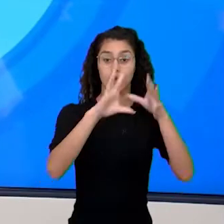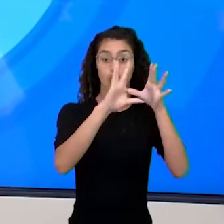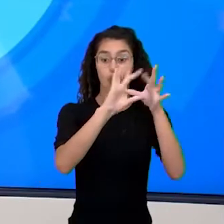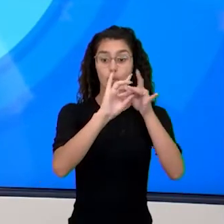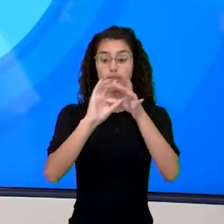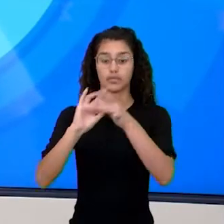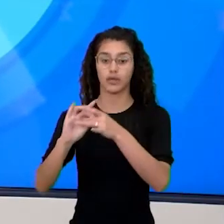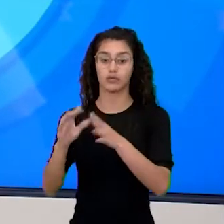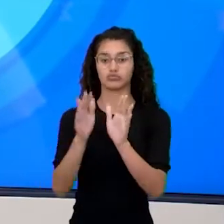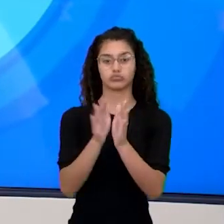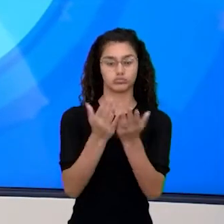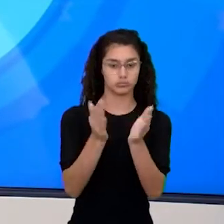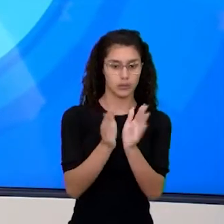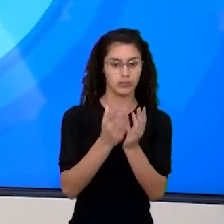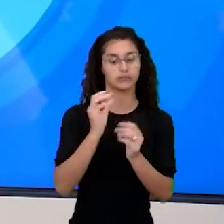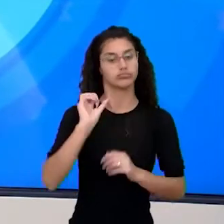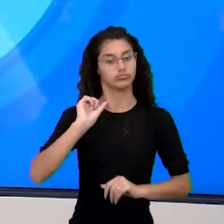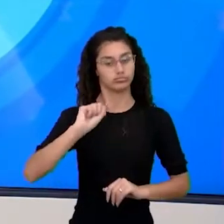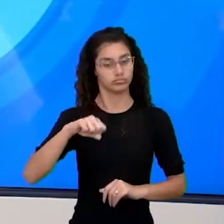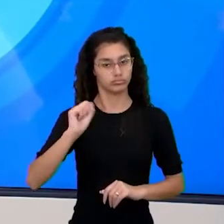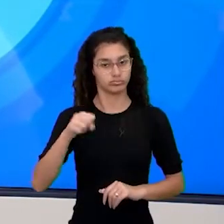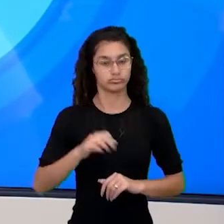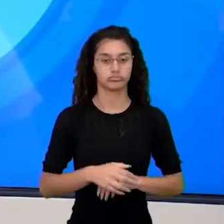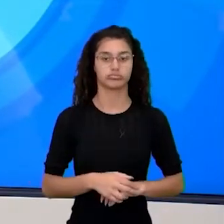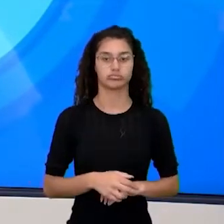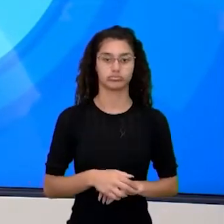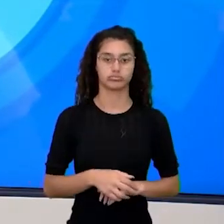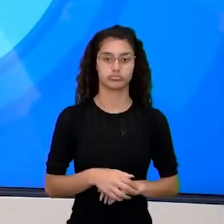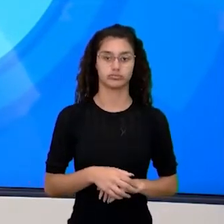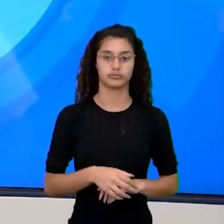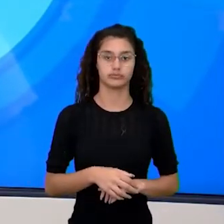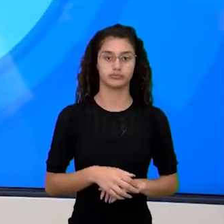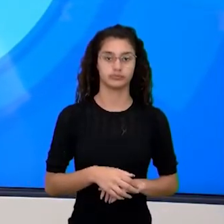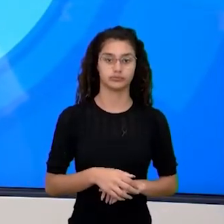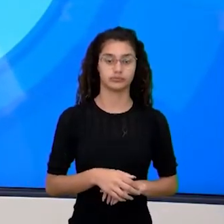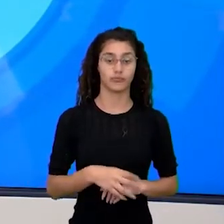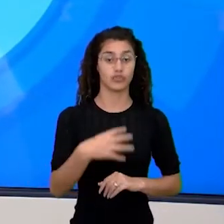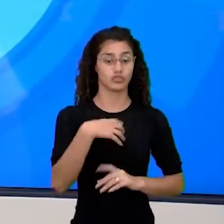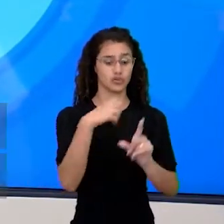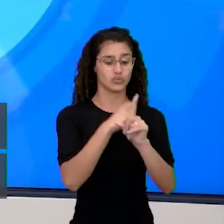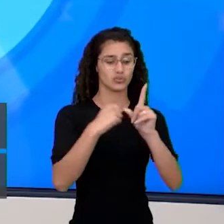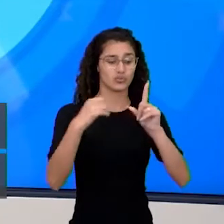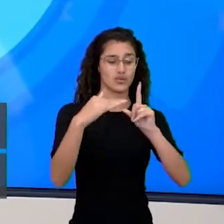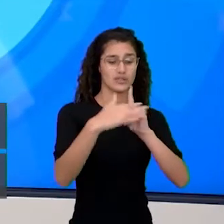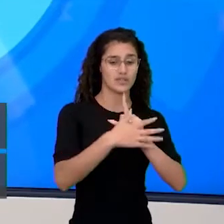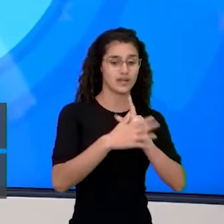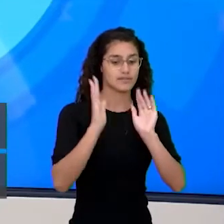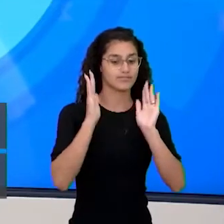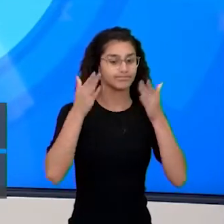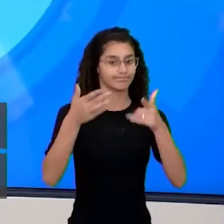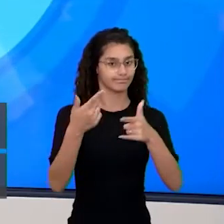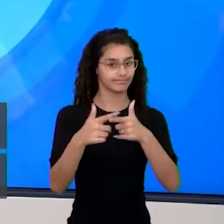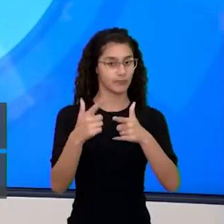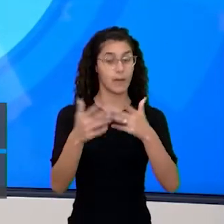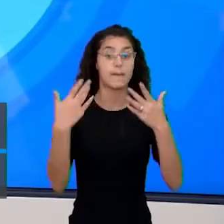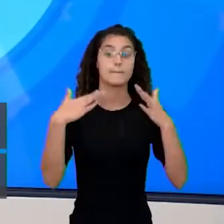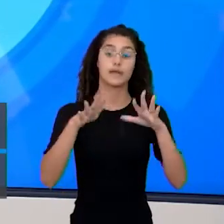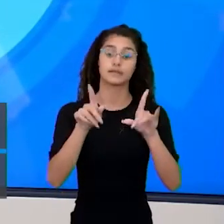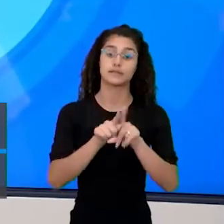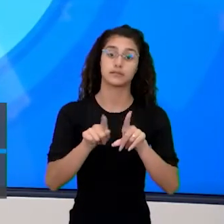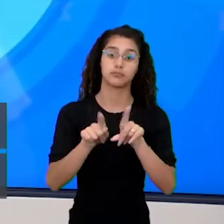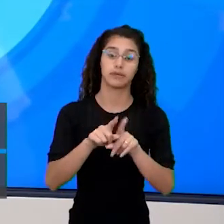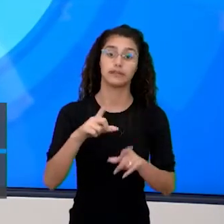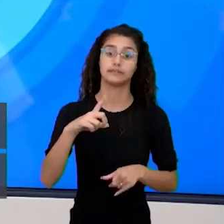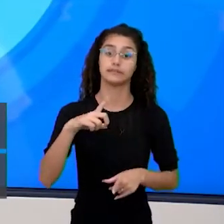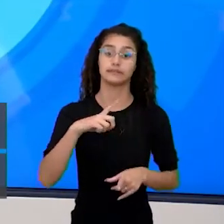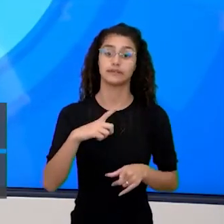contextos, né, de pobreza, sim, contextos de situações sociais muito sérias, mas também